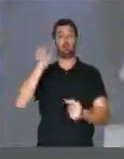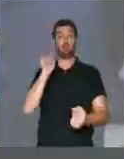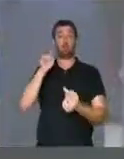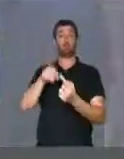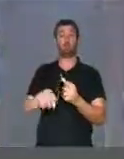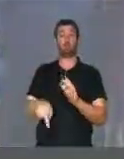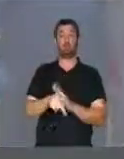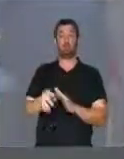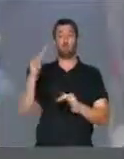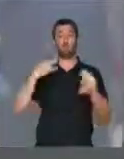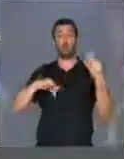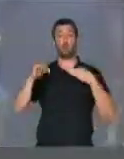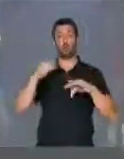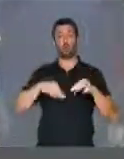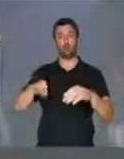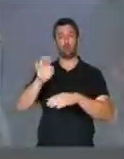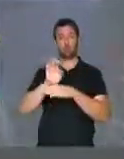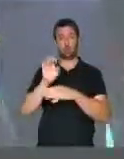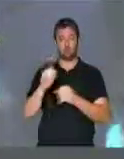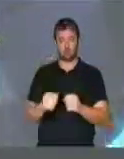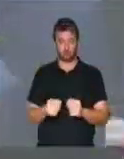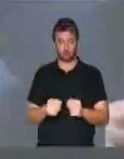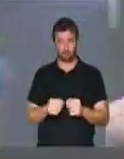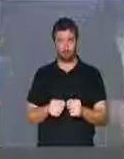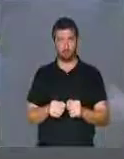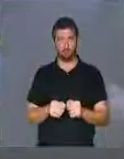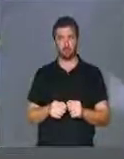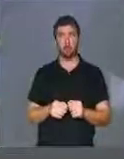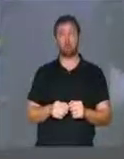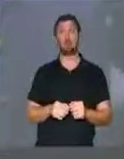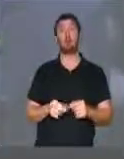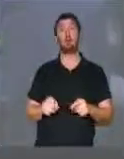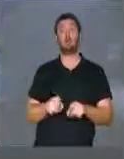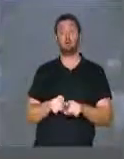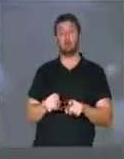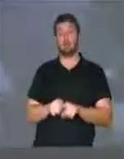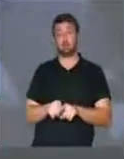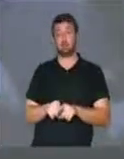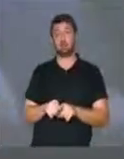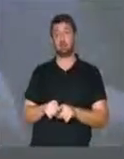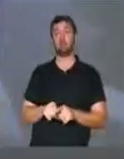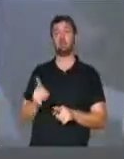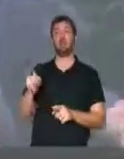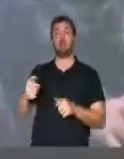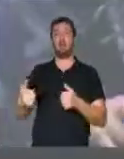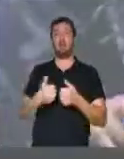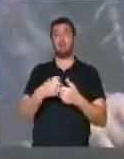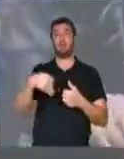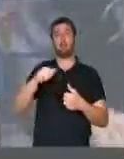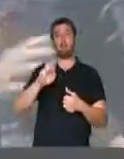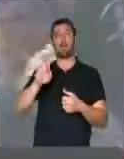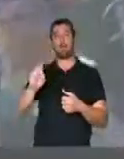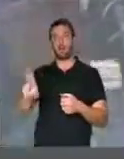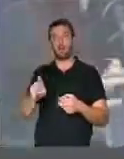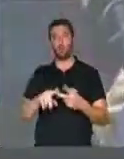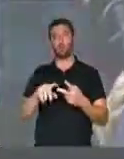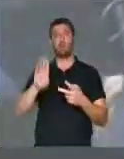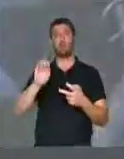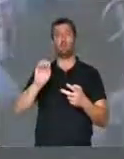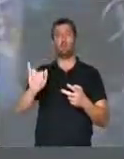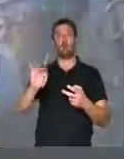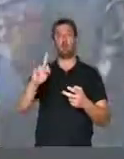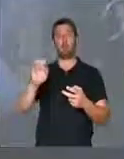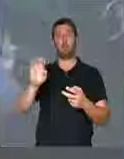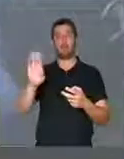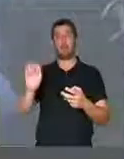destino turístico do estado, sendo inclusive Caraú, Maraú, a Península de Maraú, Comboipeba,